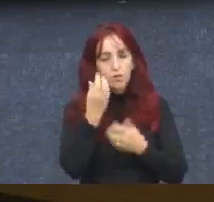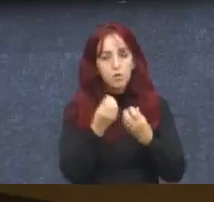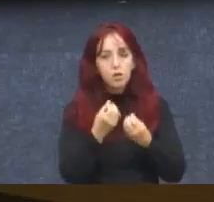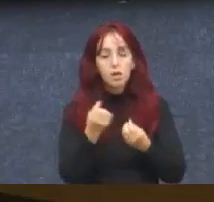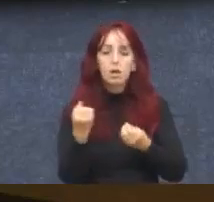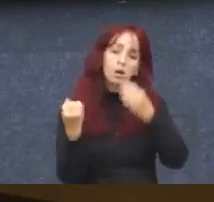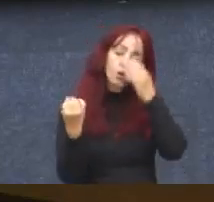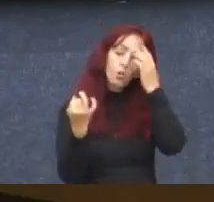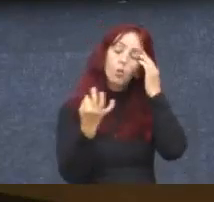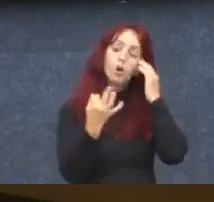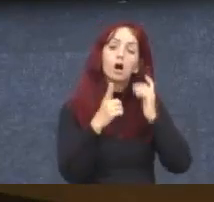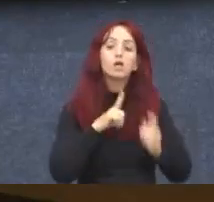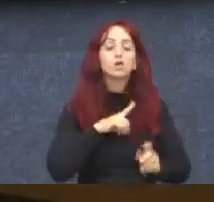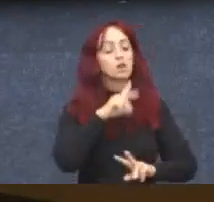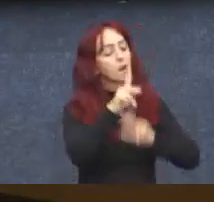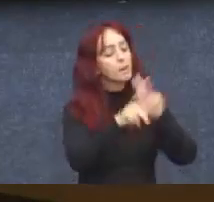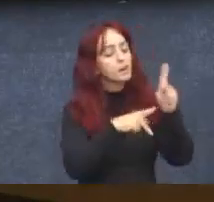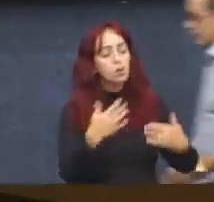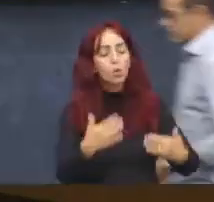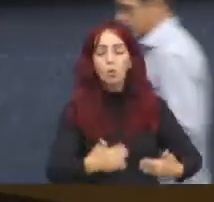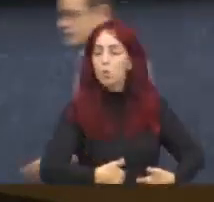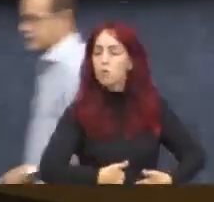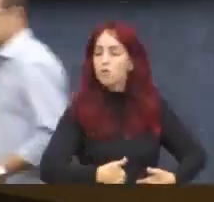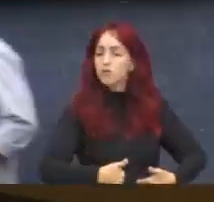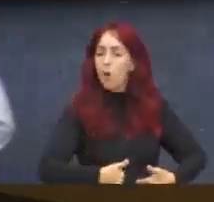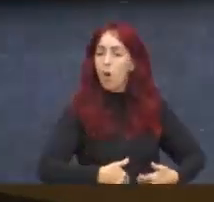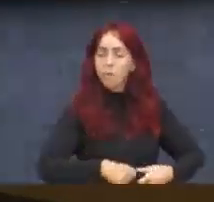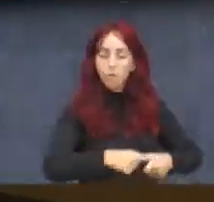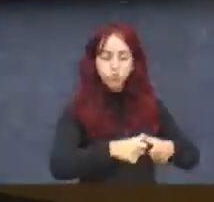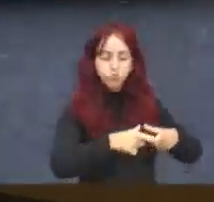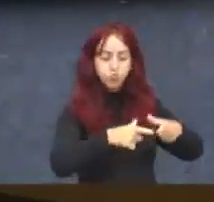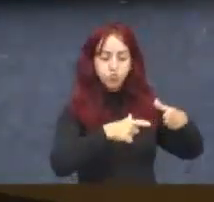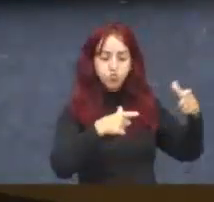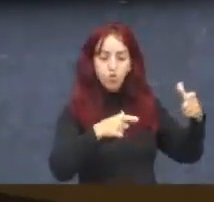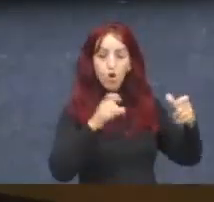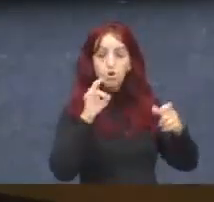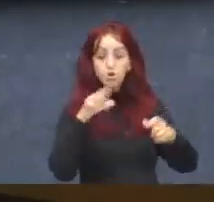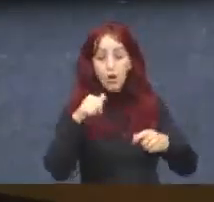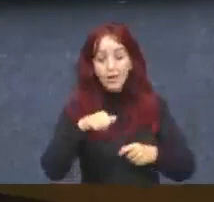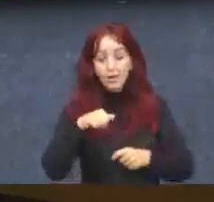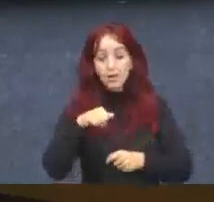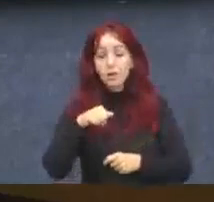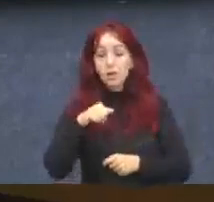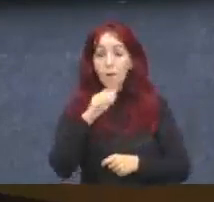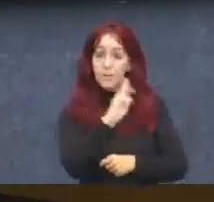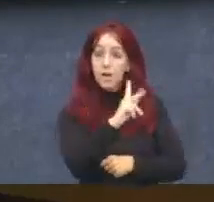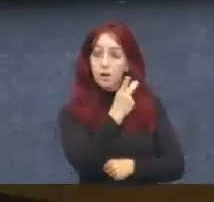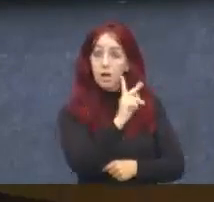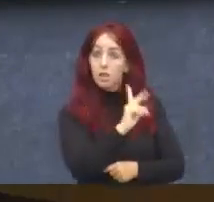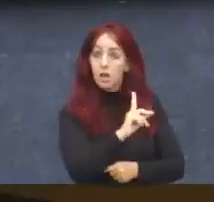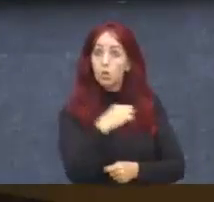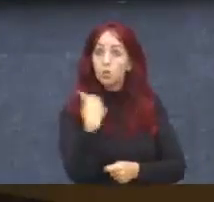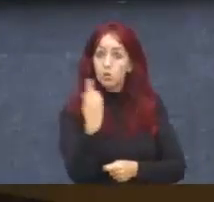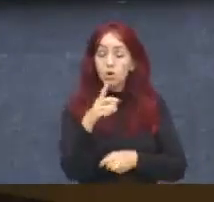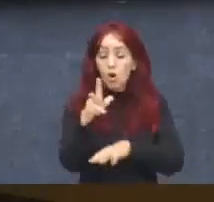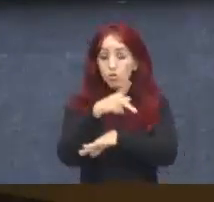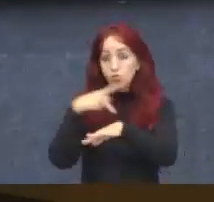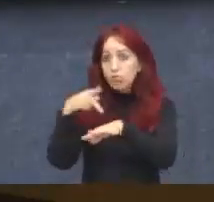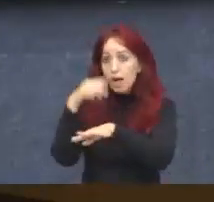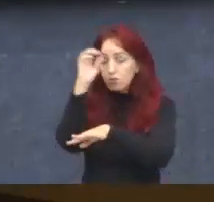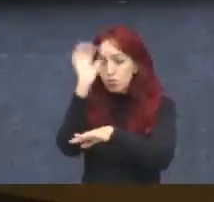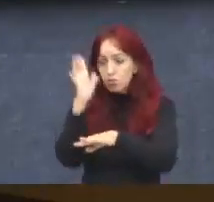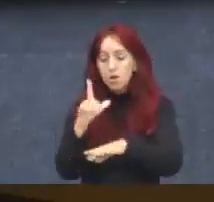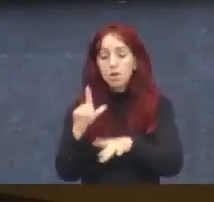a fome tem aumentado, infelizmente, não só na nossa cidade, como no nosso país. Ano passado, estivemos ali